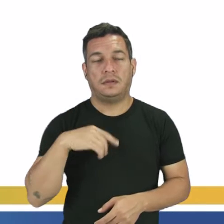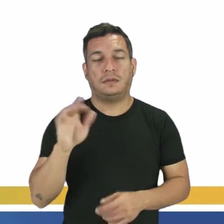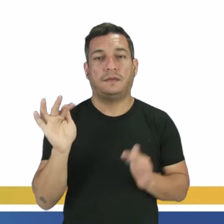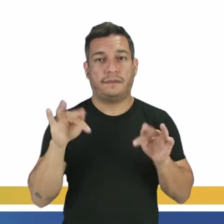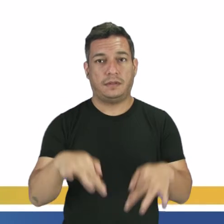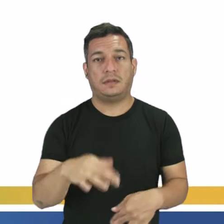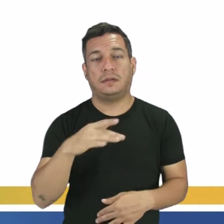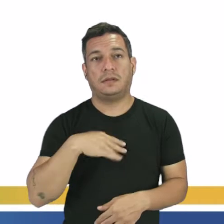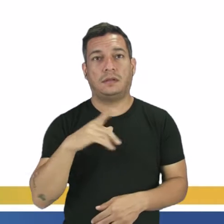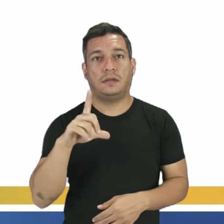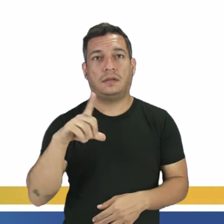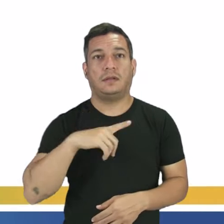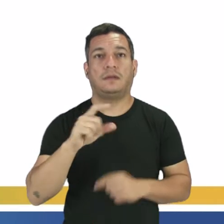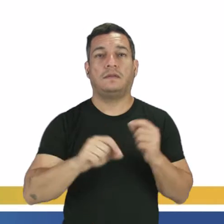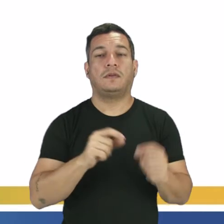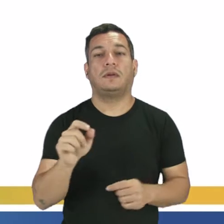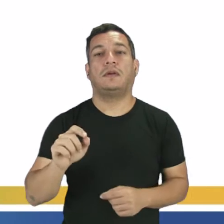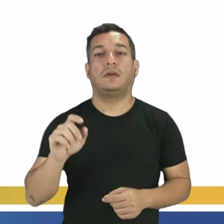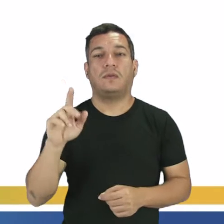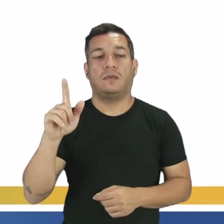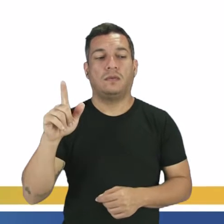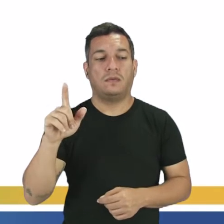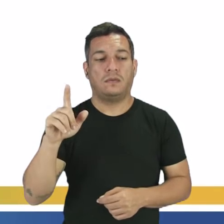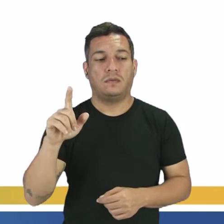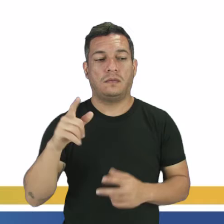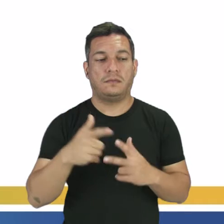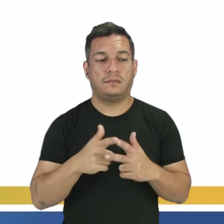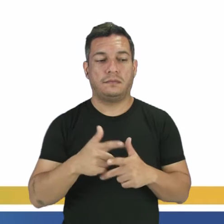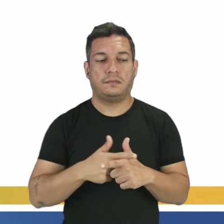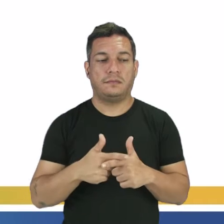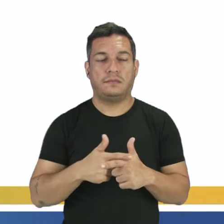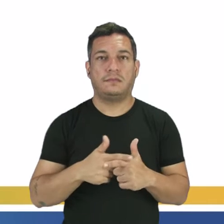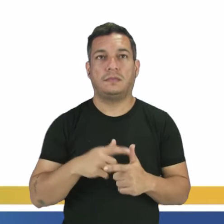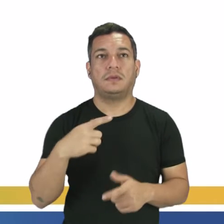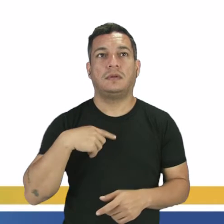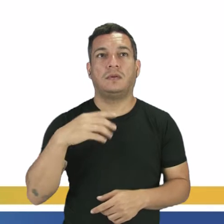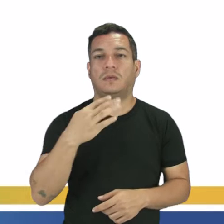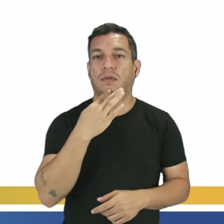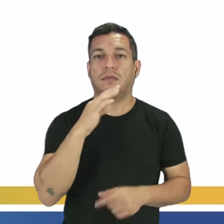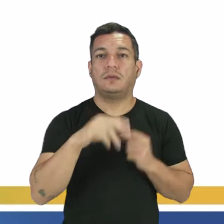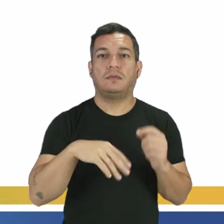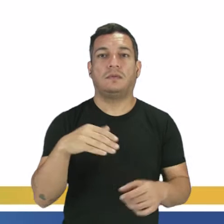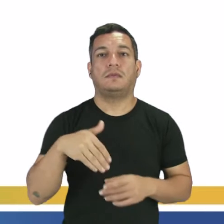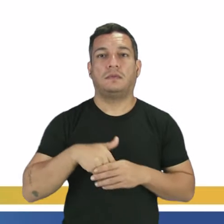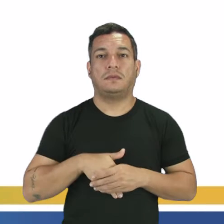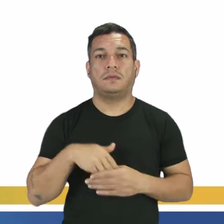mandato, deu um golpe e ficou conhecido como Napoleão III.